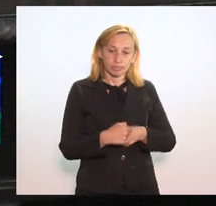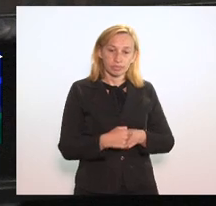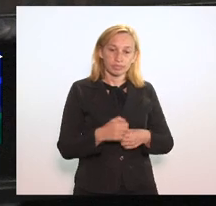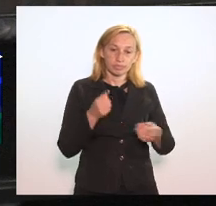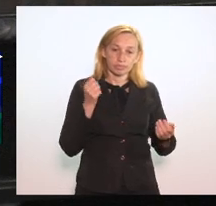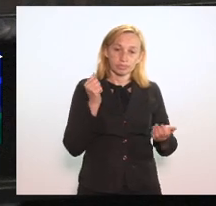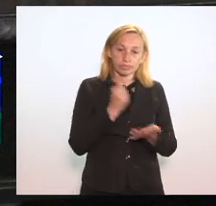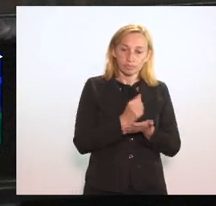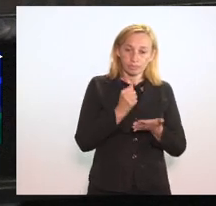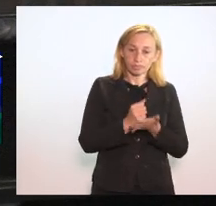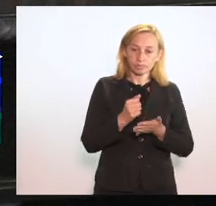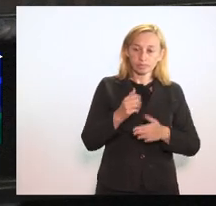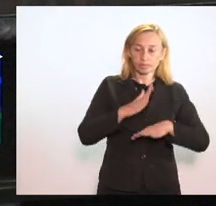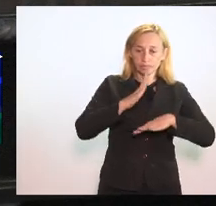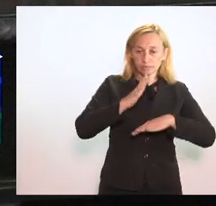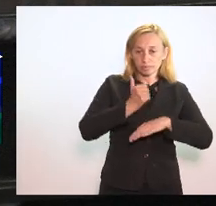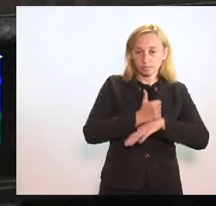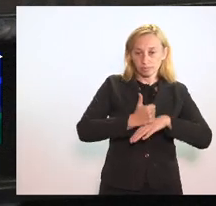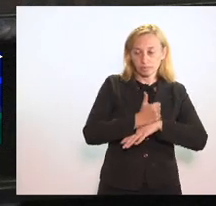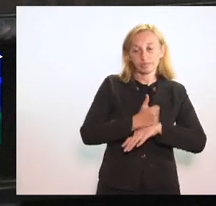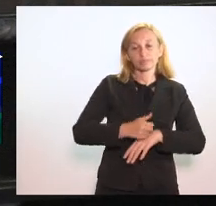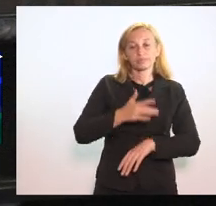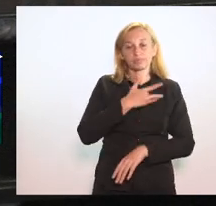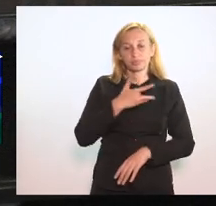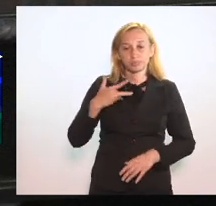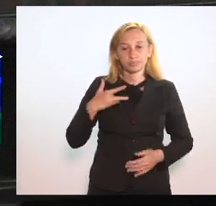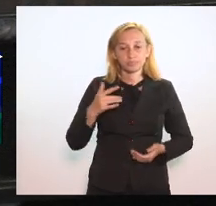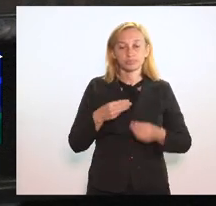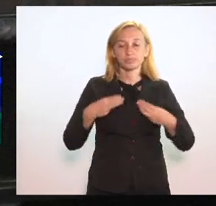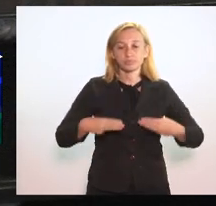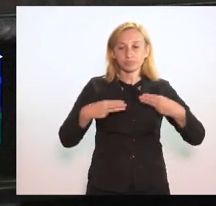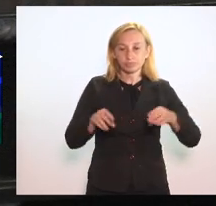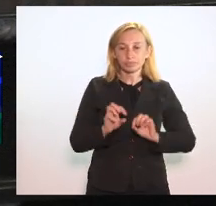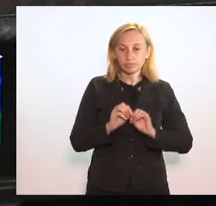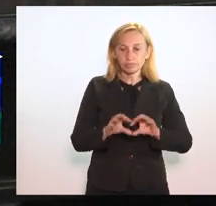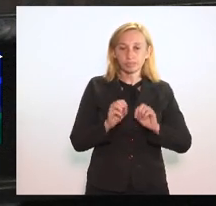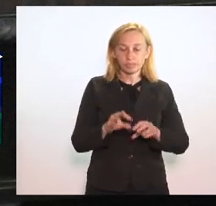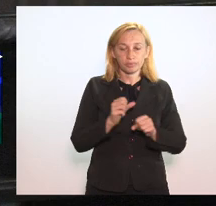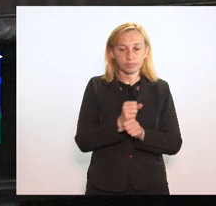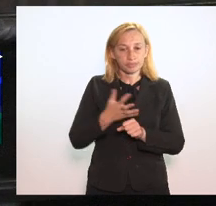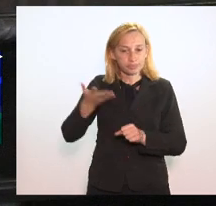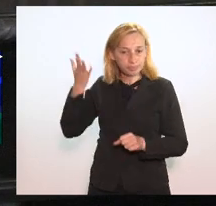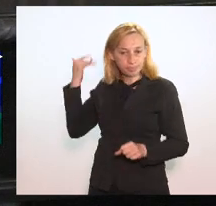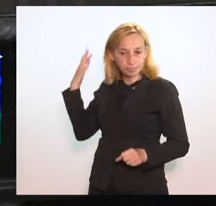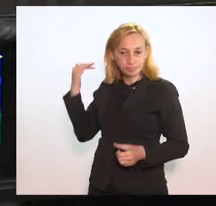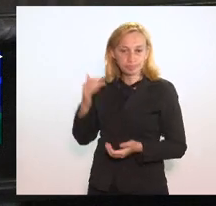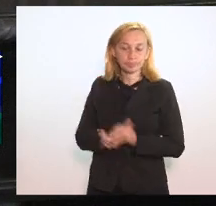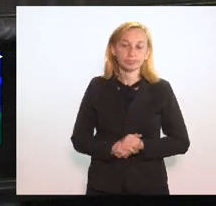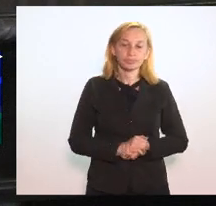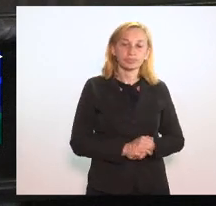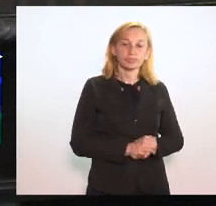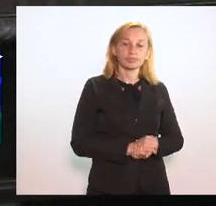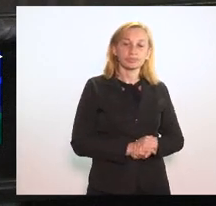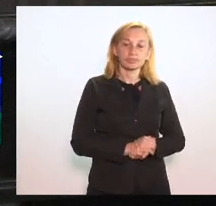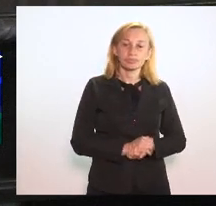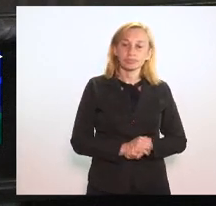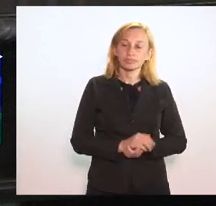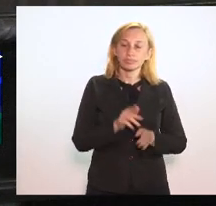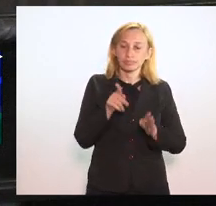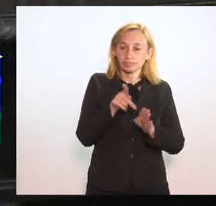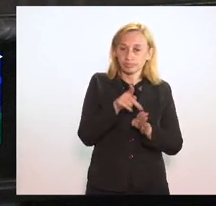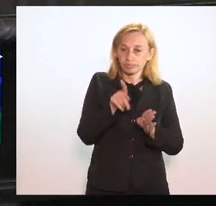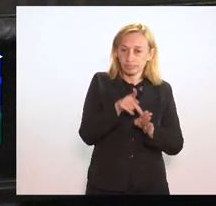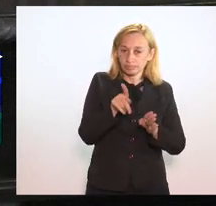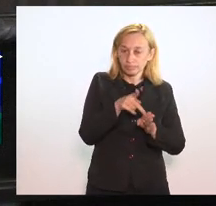dos profissionais da Saúde o Ministério da Educação no ano passado baixou uma portaria O que é